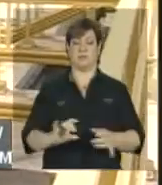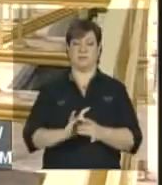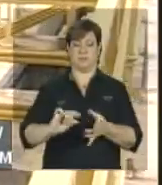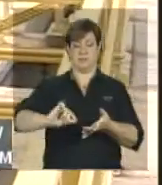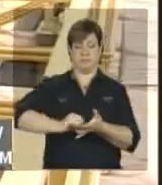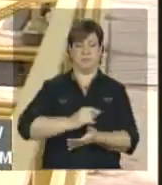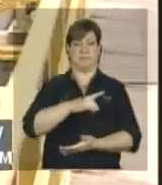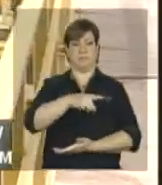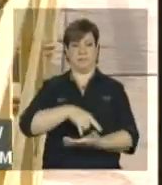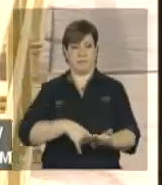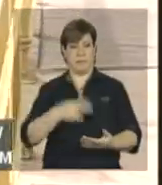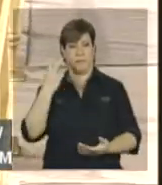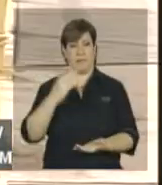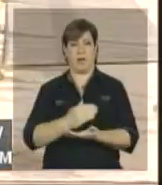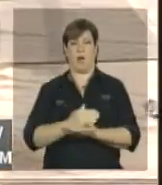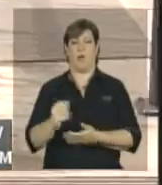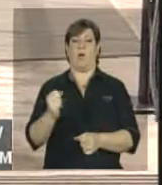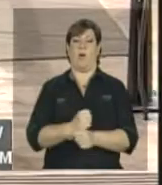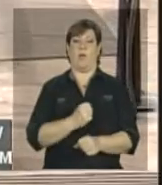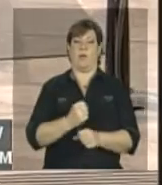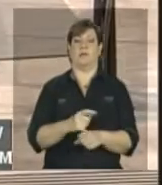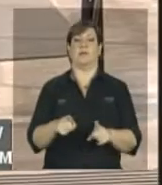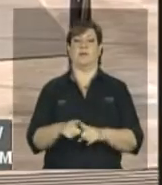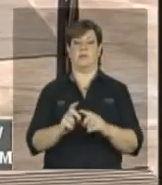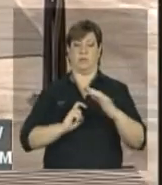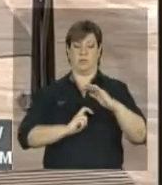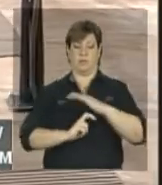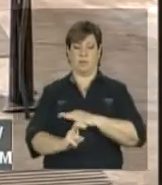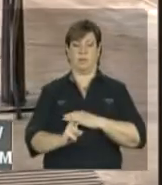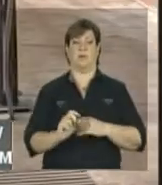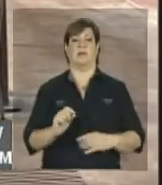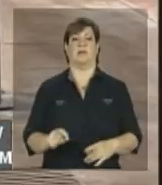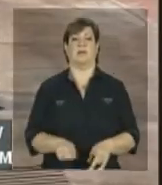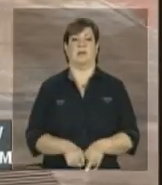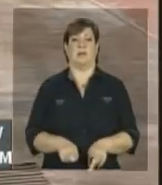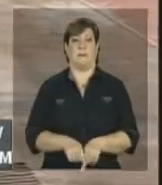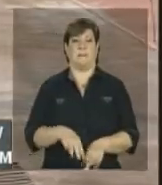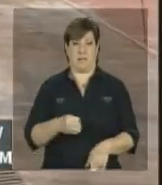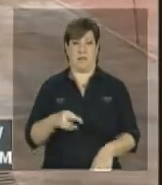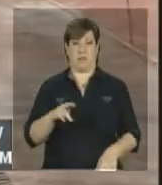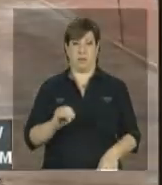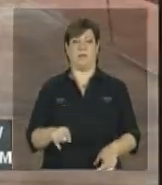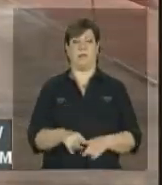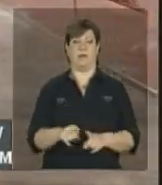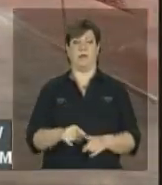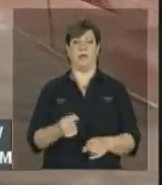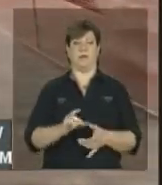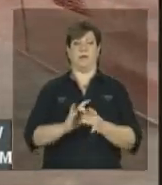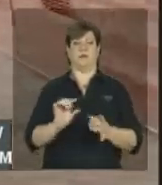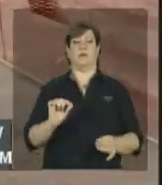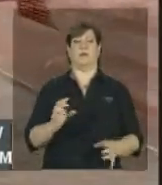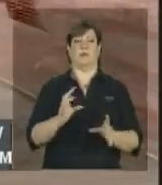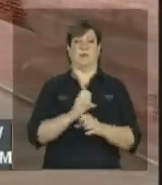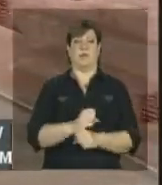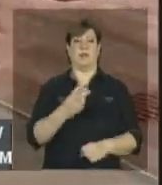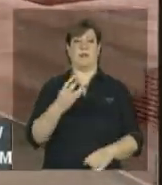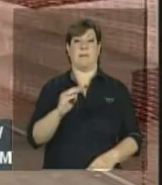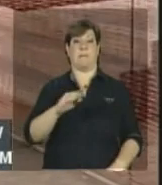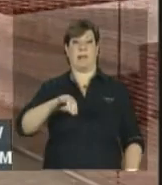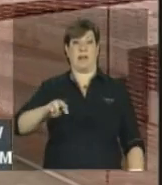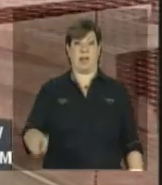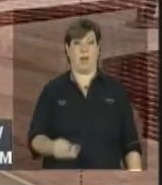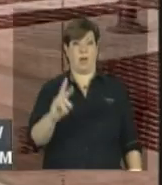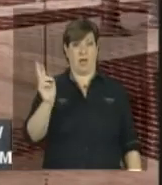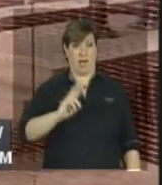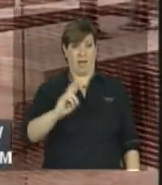obras do metrô e anunciou a liberação de recursos. Serão cerca de 30 bilhões de